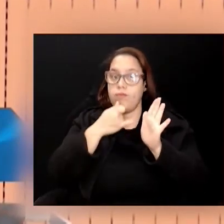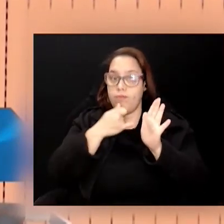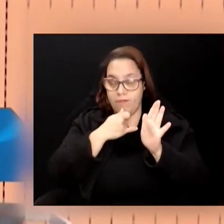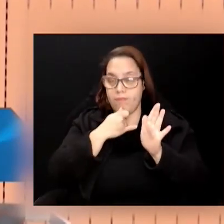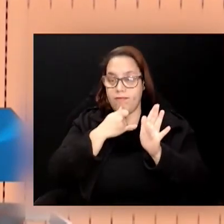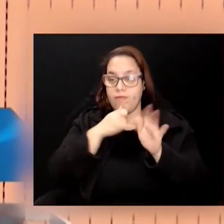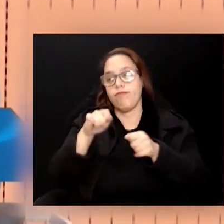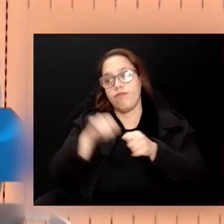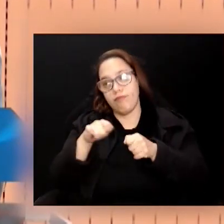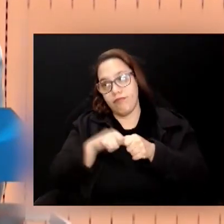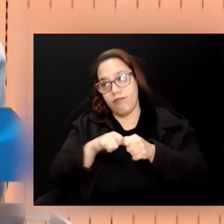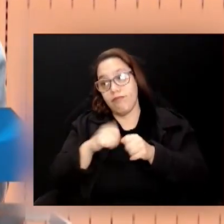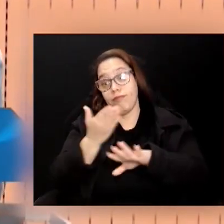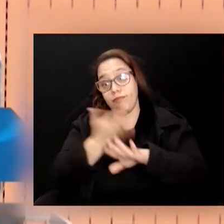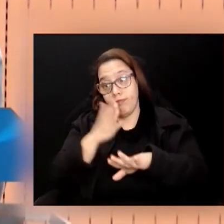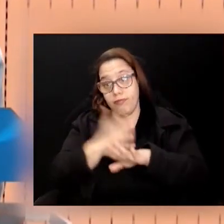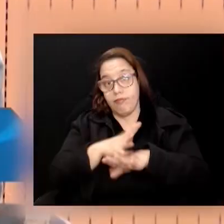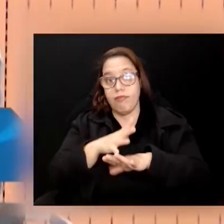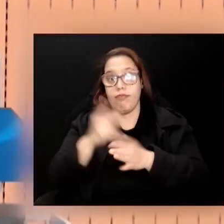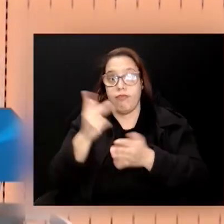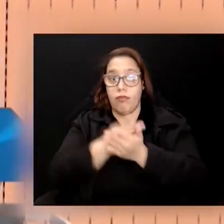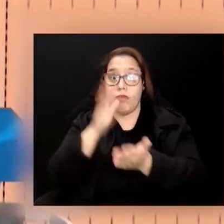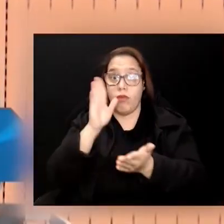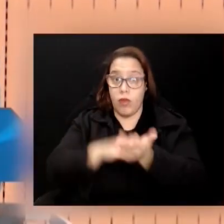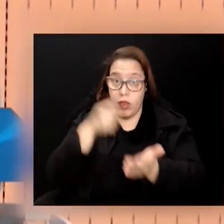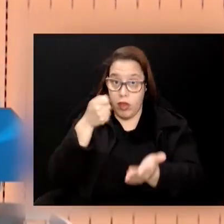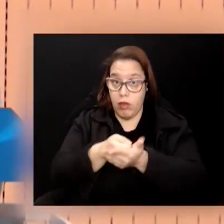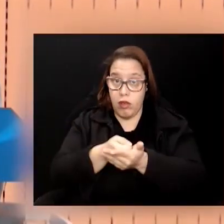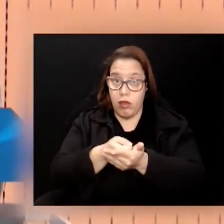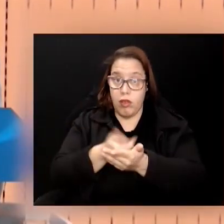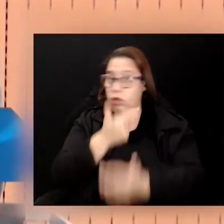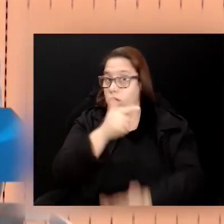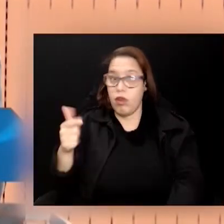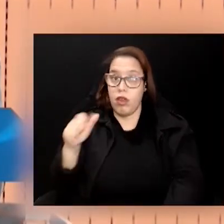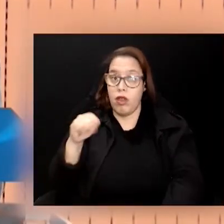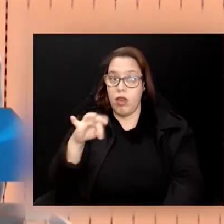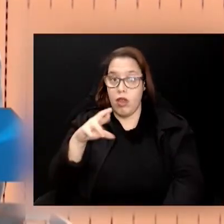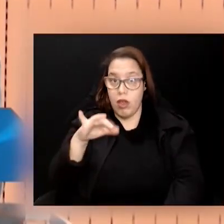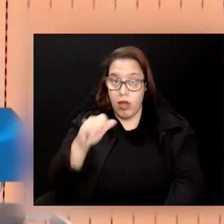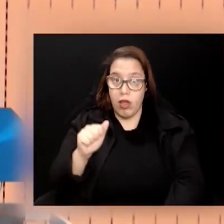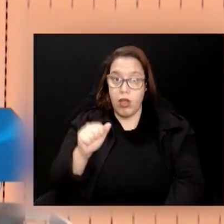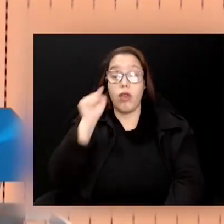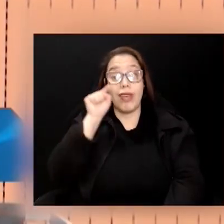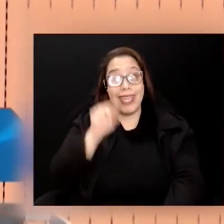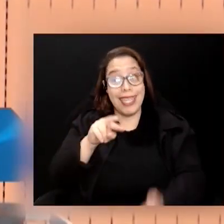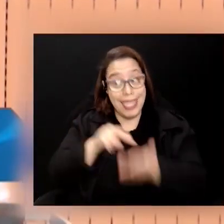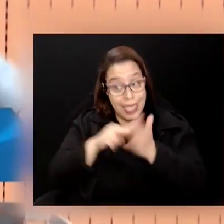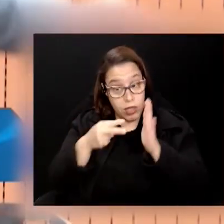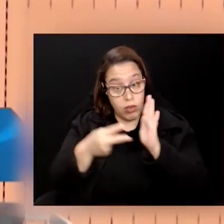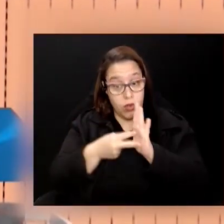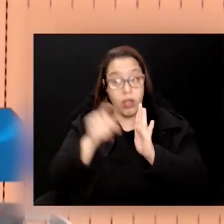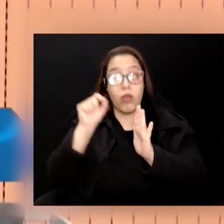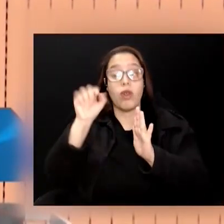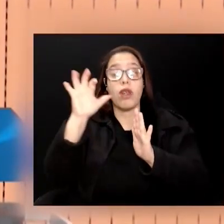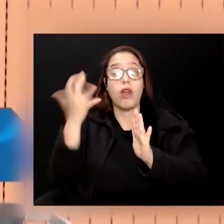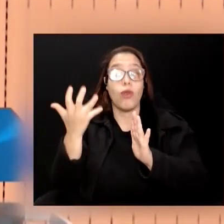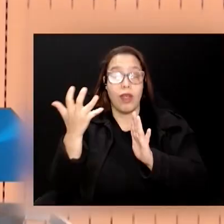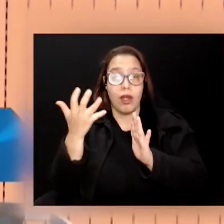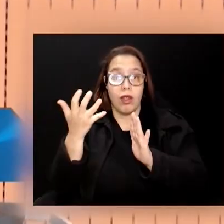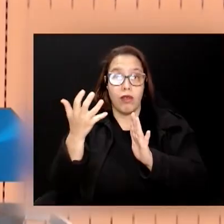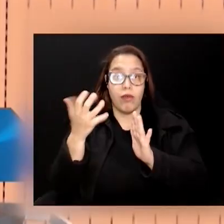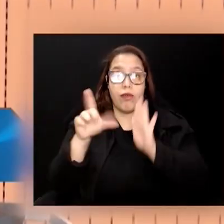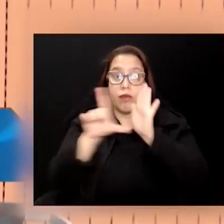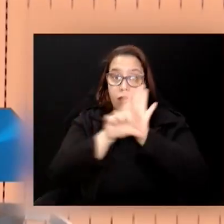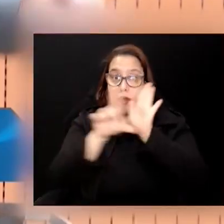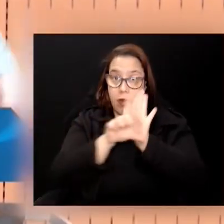prática e tem que ser multado sim e não deve ser anistiado. Nesse caso, o que acontece? A lei é de